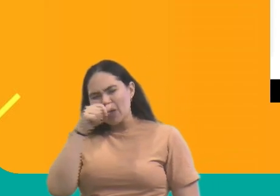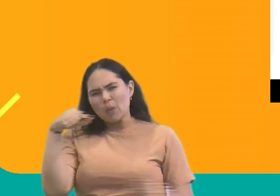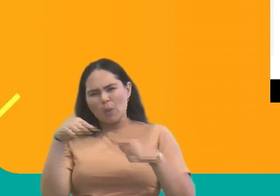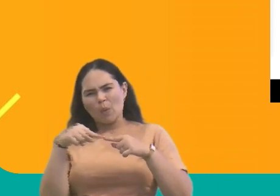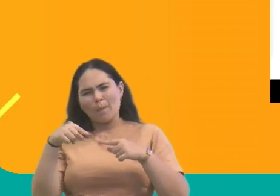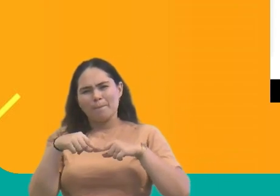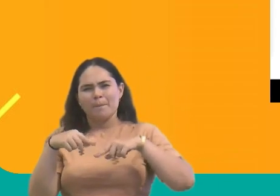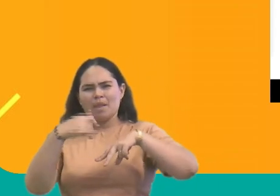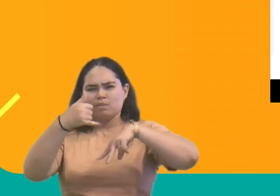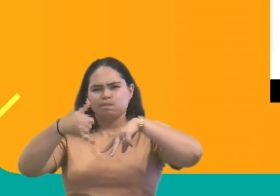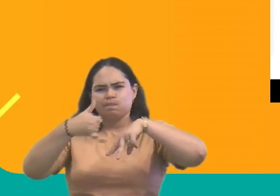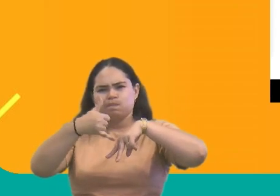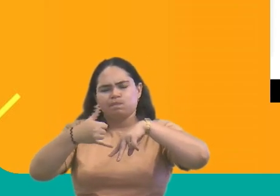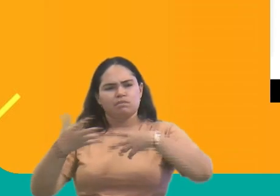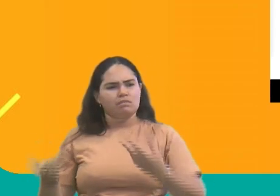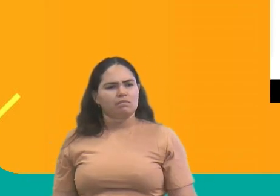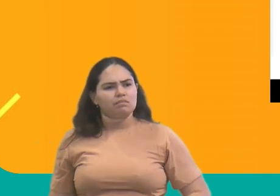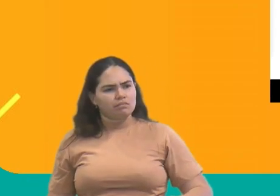carboidrato. Hã?